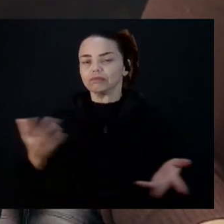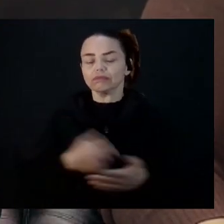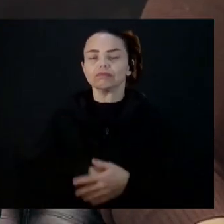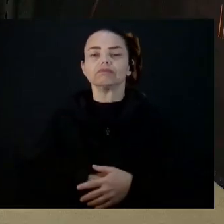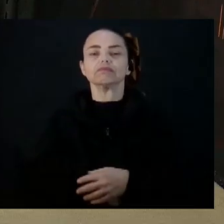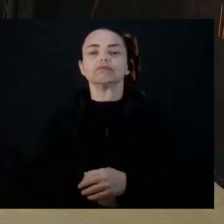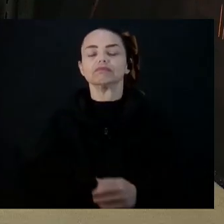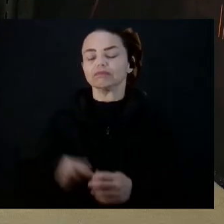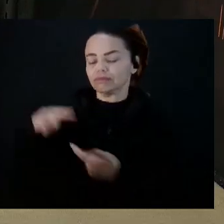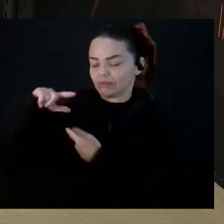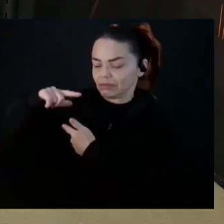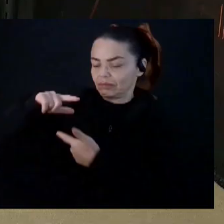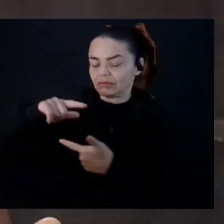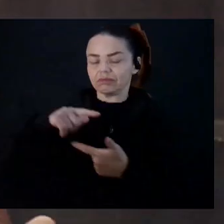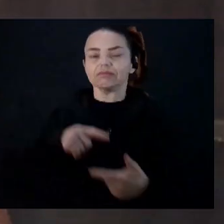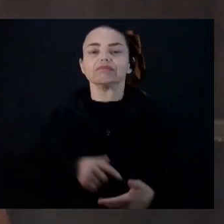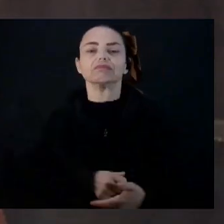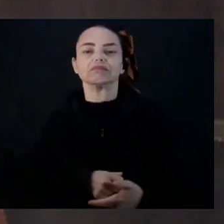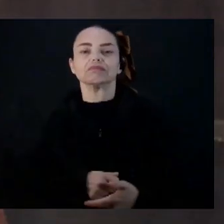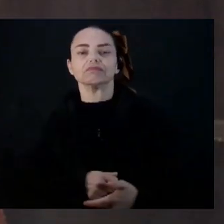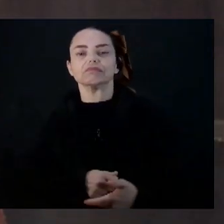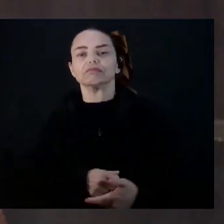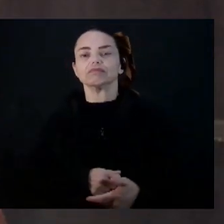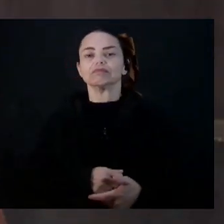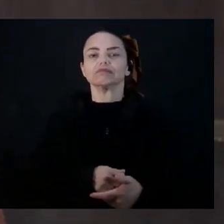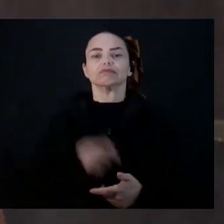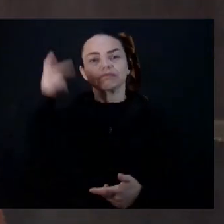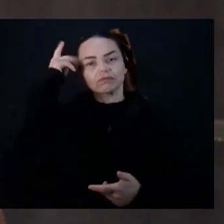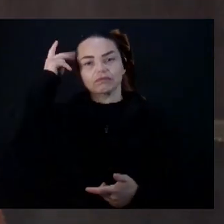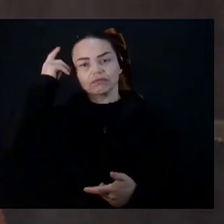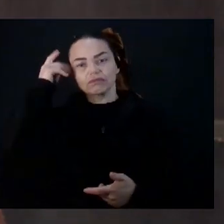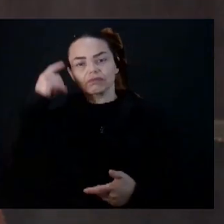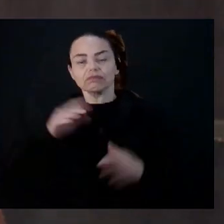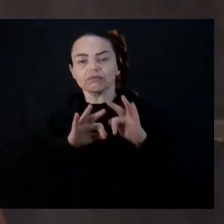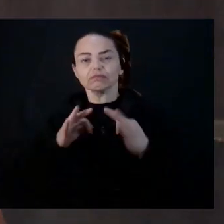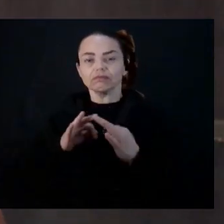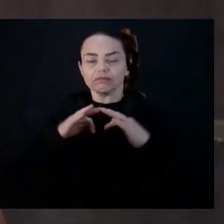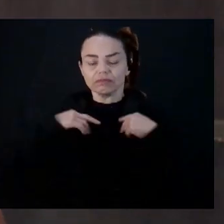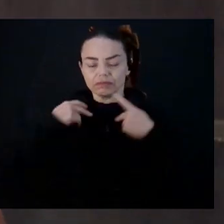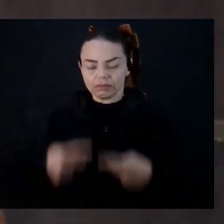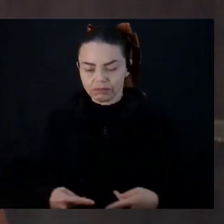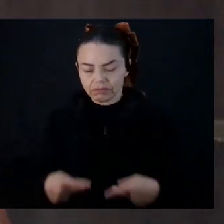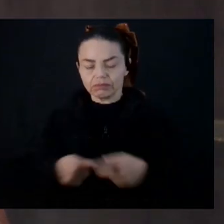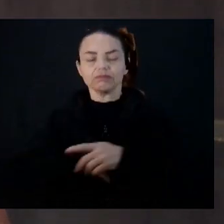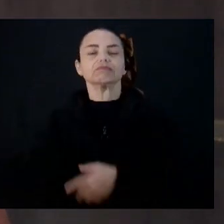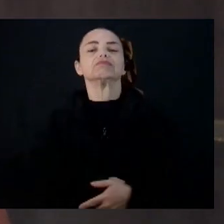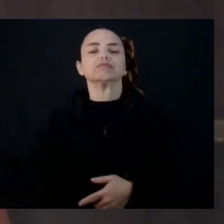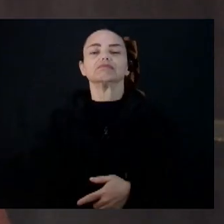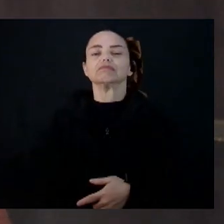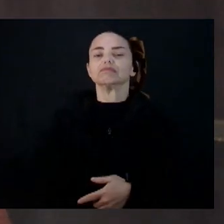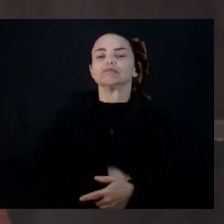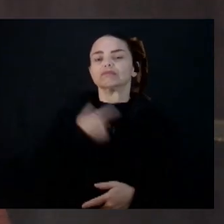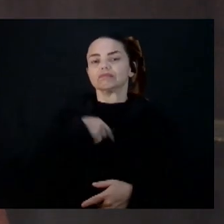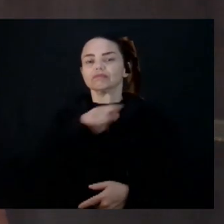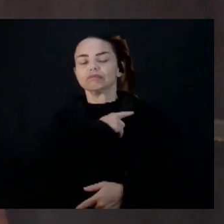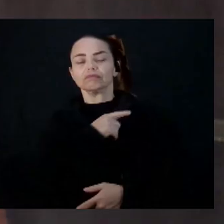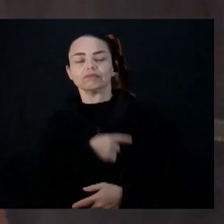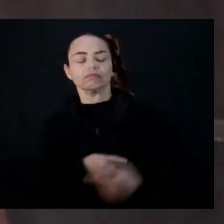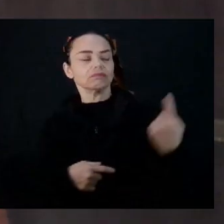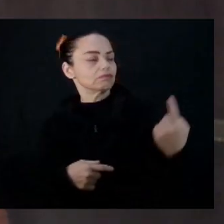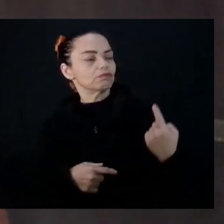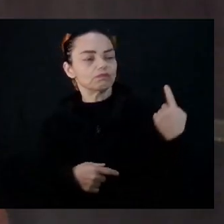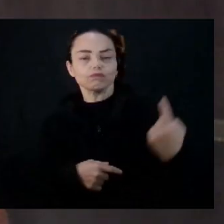hein? Faz parte do ser humano, né? Mas uma coisa importante é a gente pensar que nós somos indivíduos. Somos